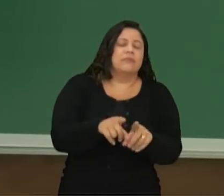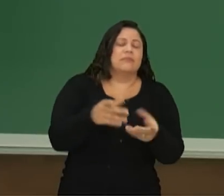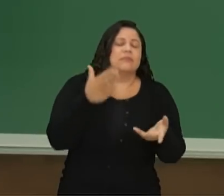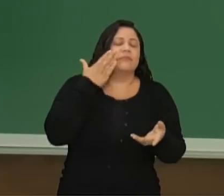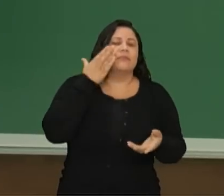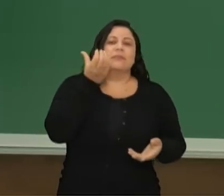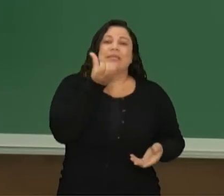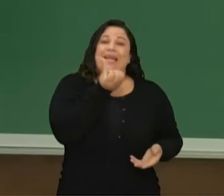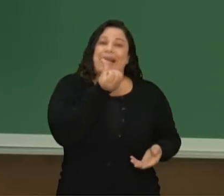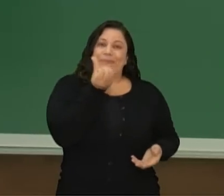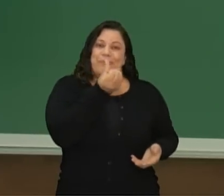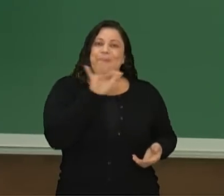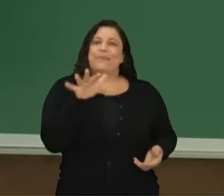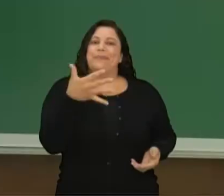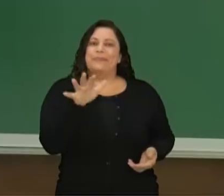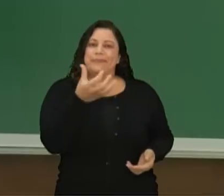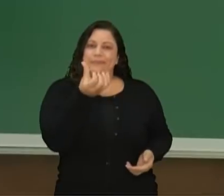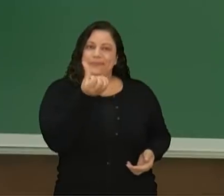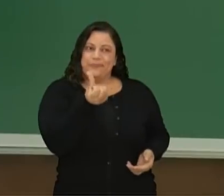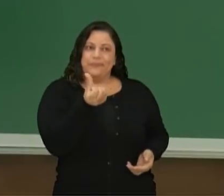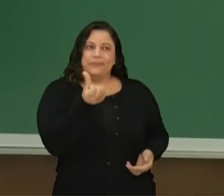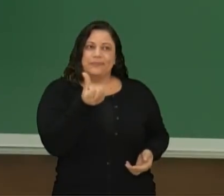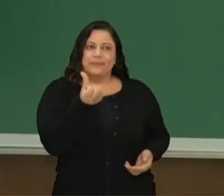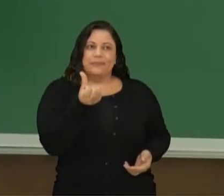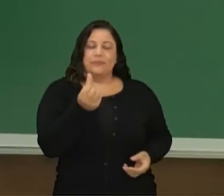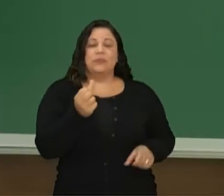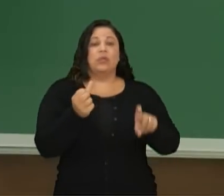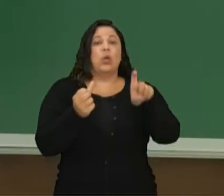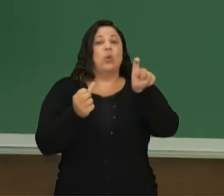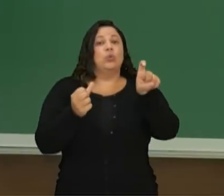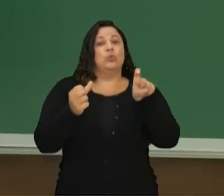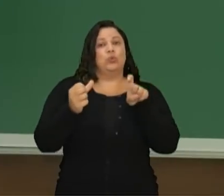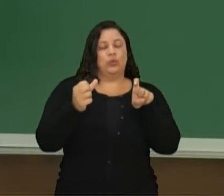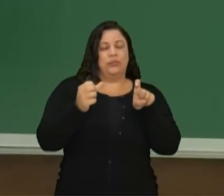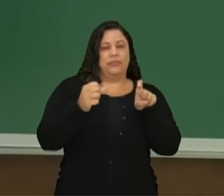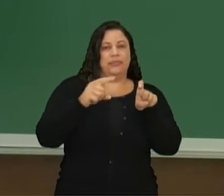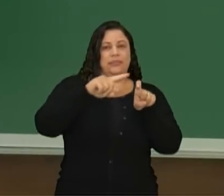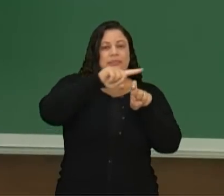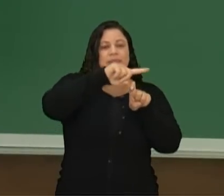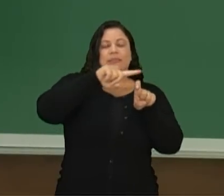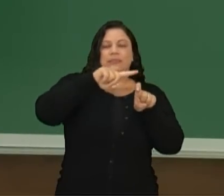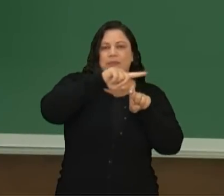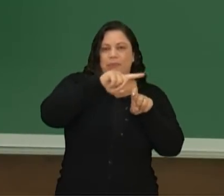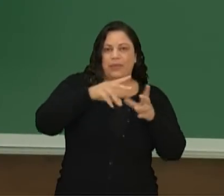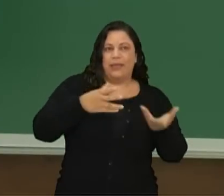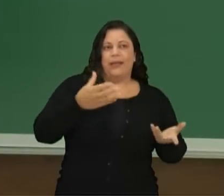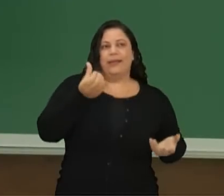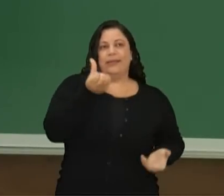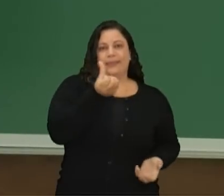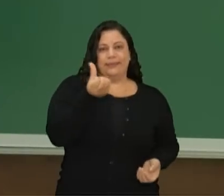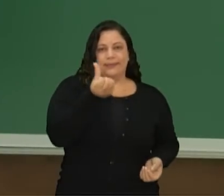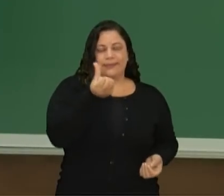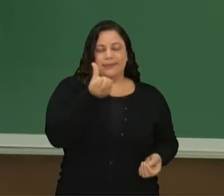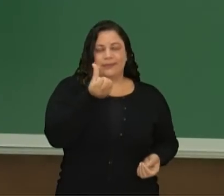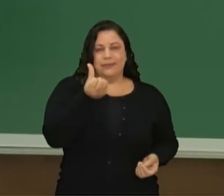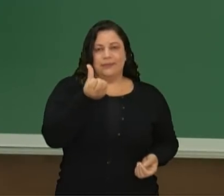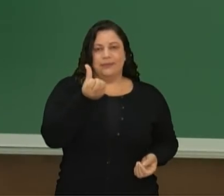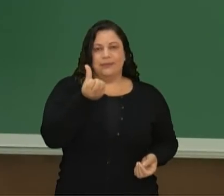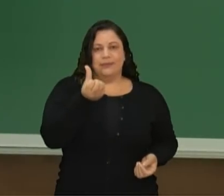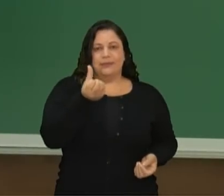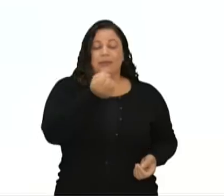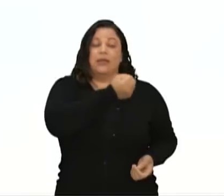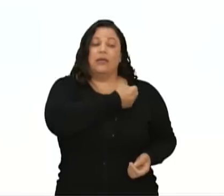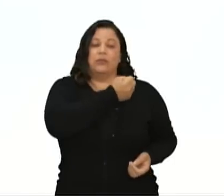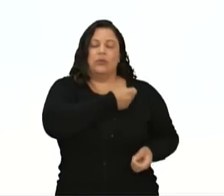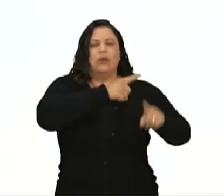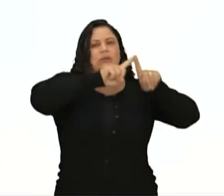Então, meu x barra, no caso, é 6. Então, anota multiplicado pelo peso,